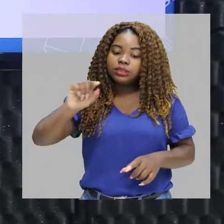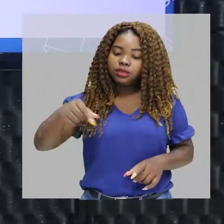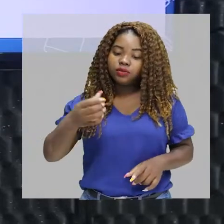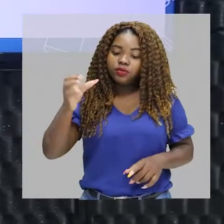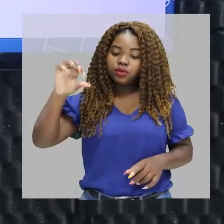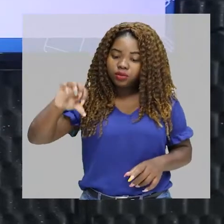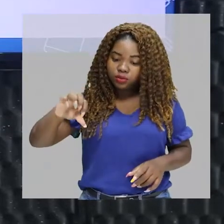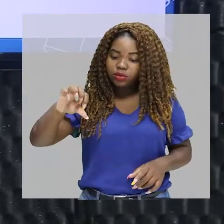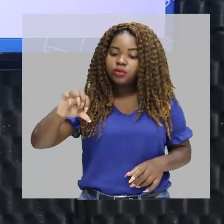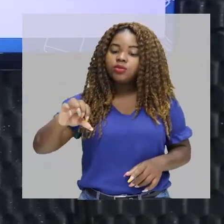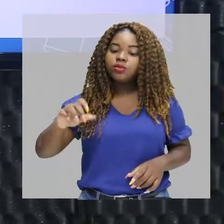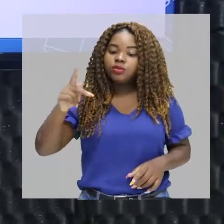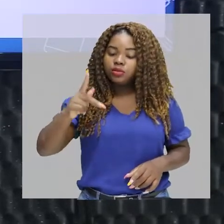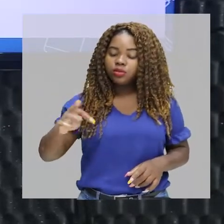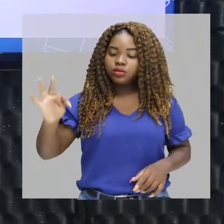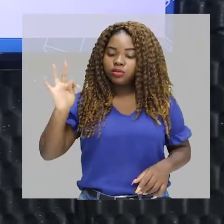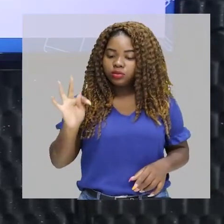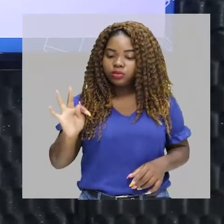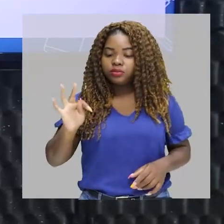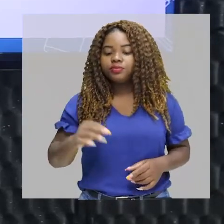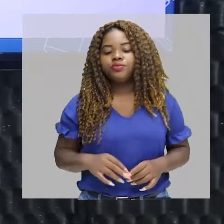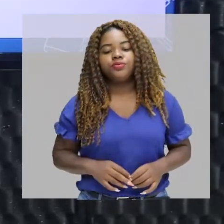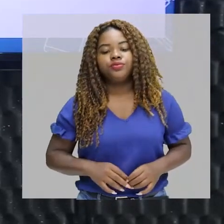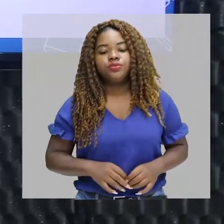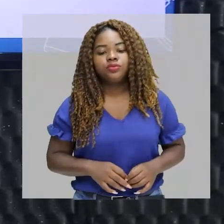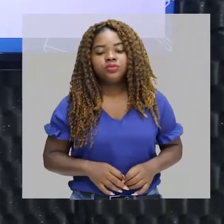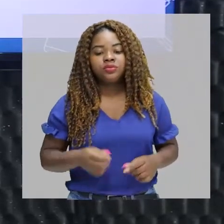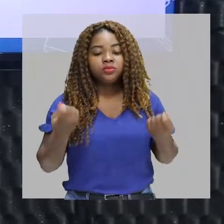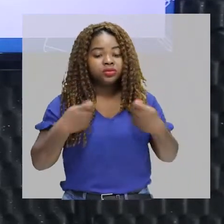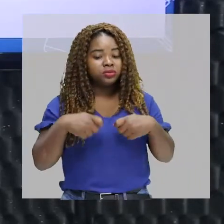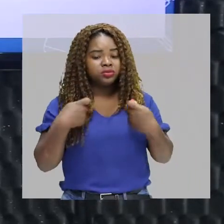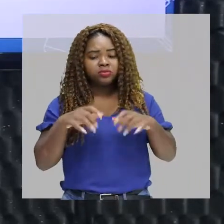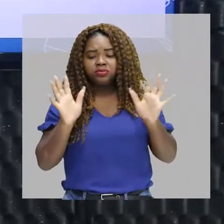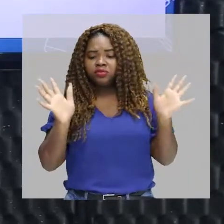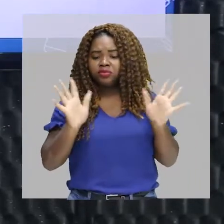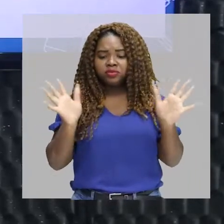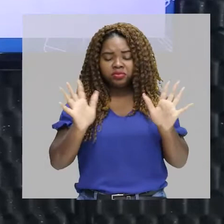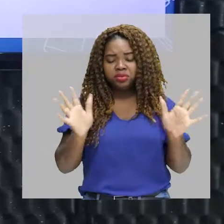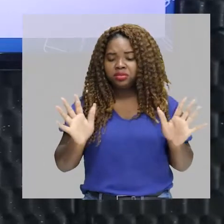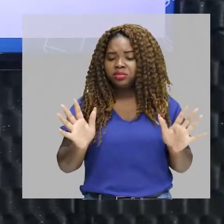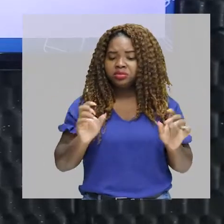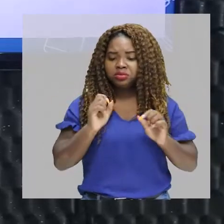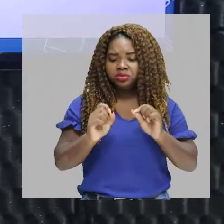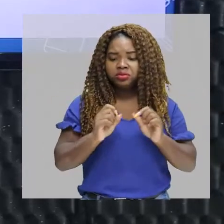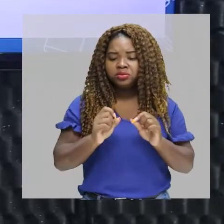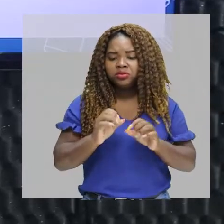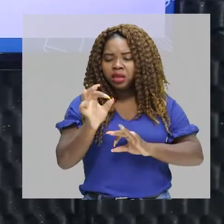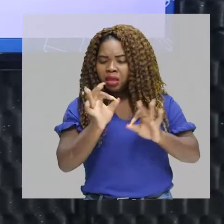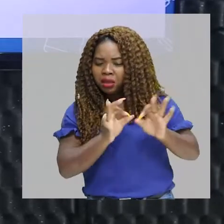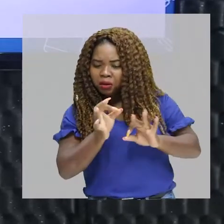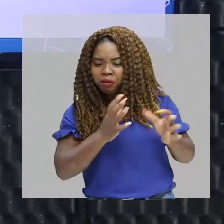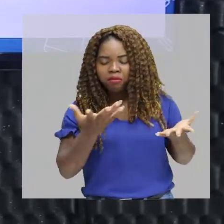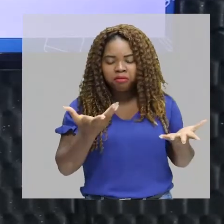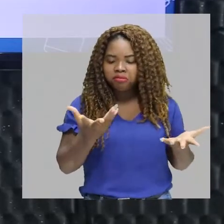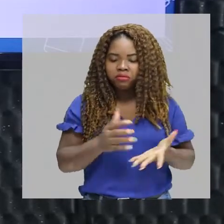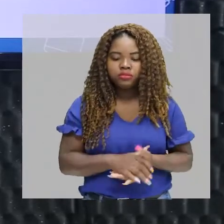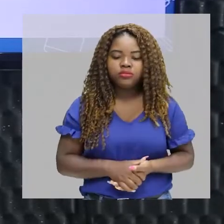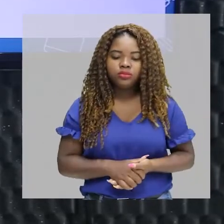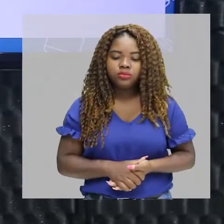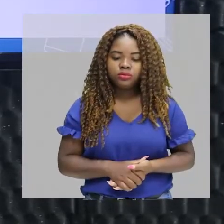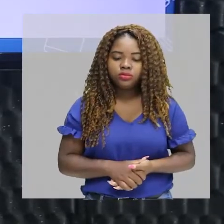0,9 da platina. Então, basicamente, aqui não foi necessário a gente fazer o cálculo.